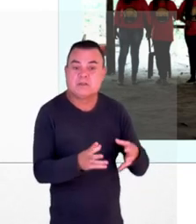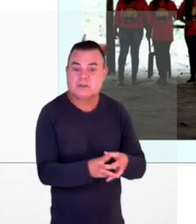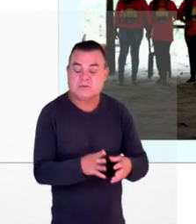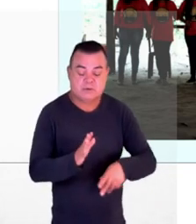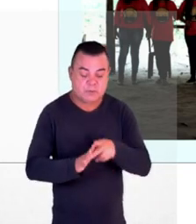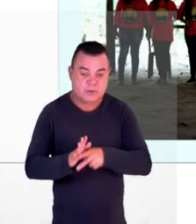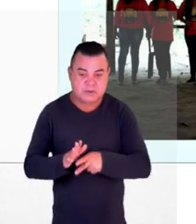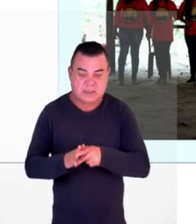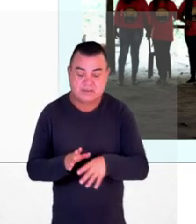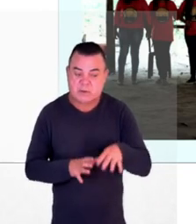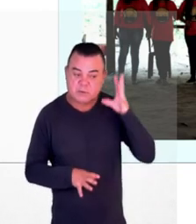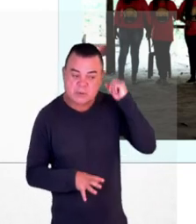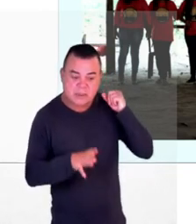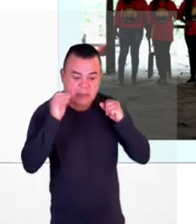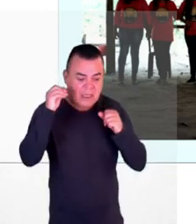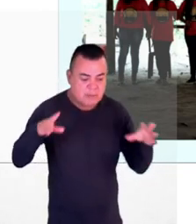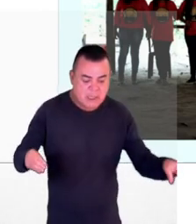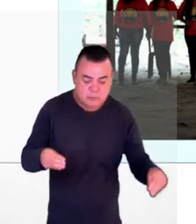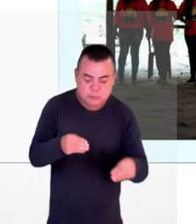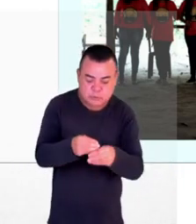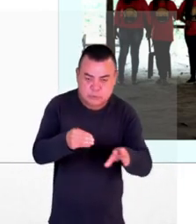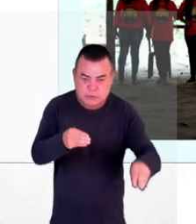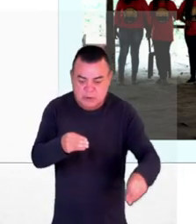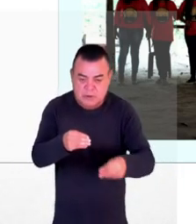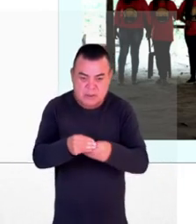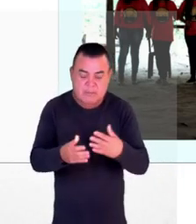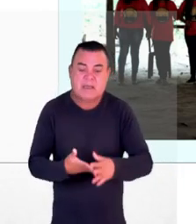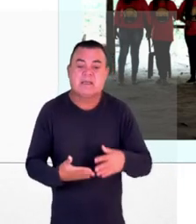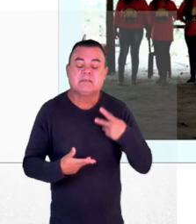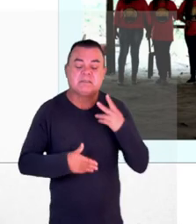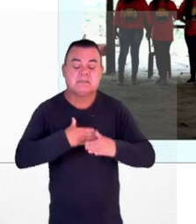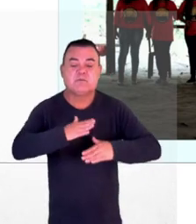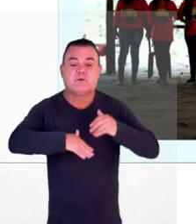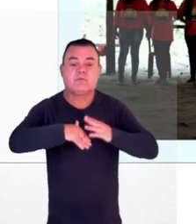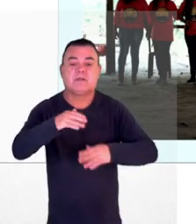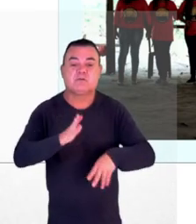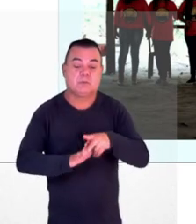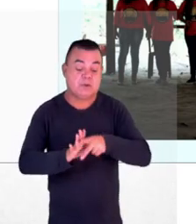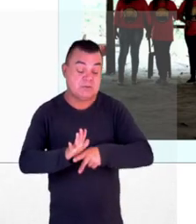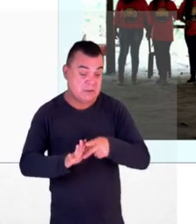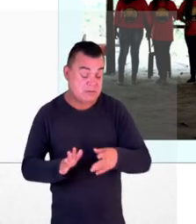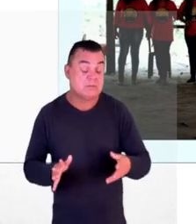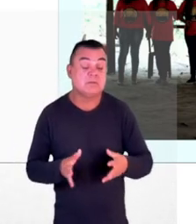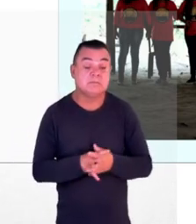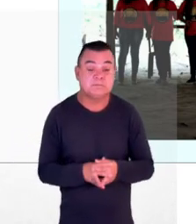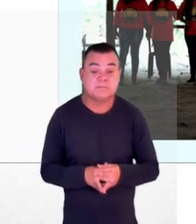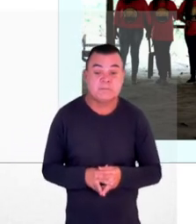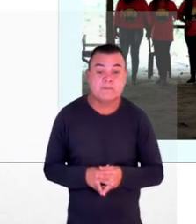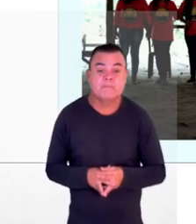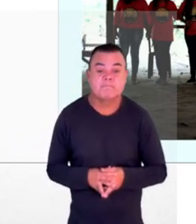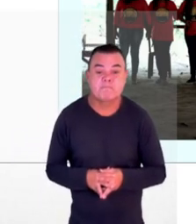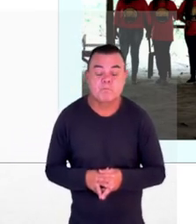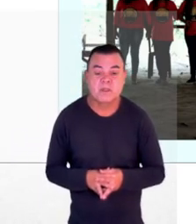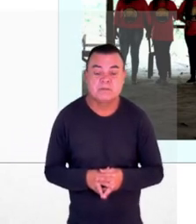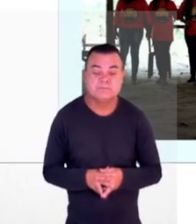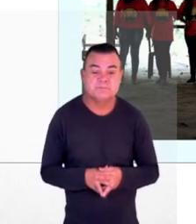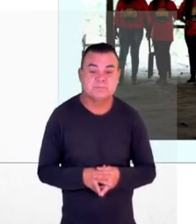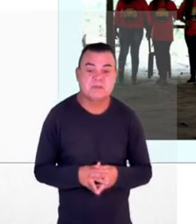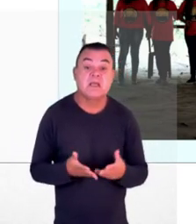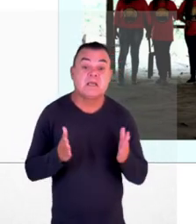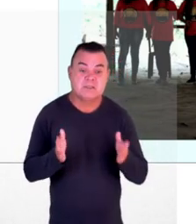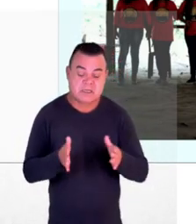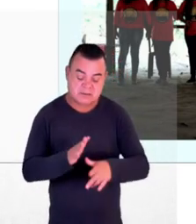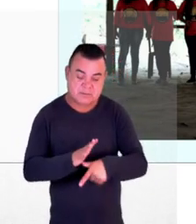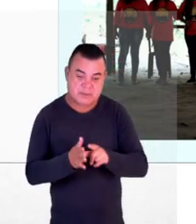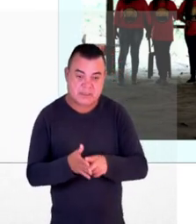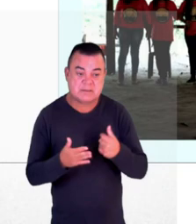construindo já vou mostrar aqui para visualizar melhor o que é o Projeto né mas já já a antecipei que são ações